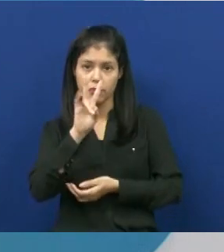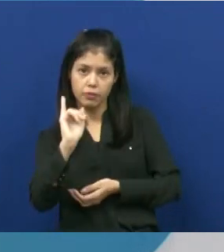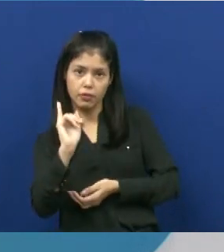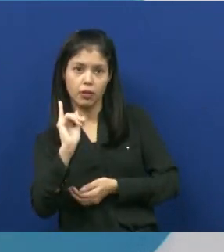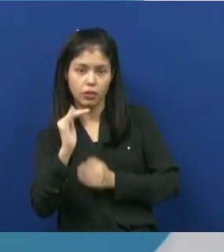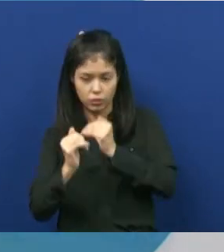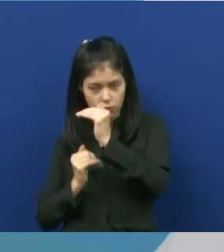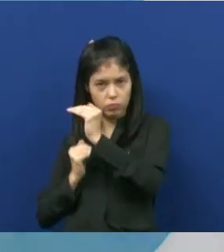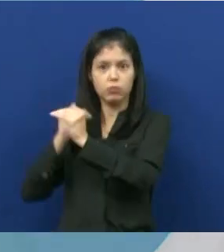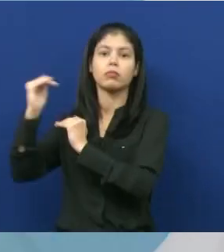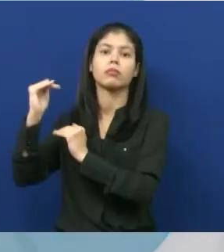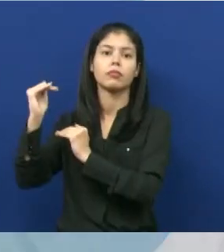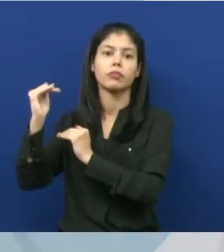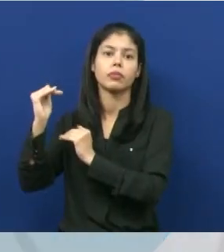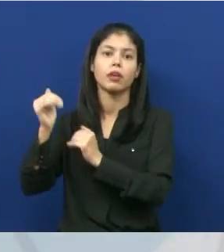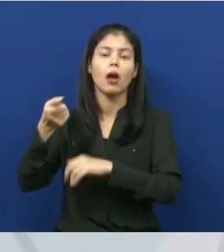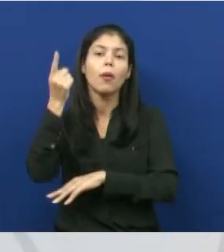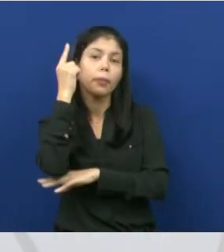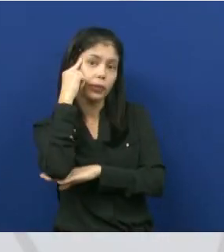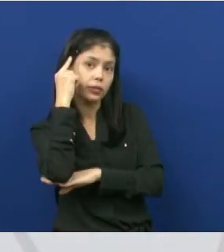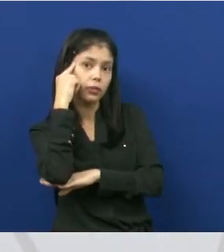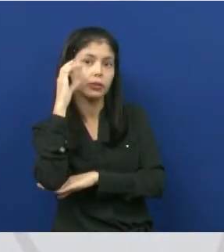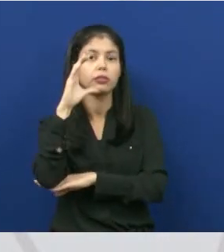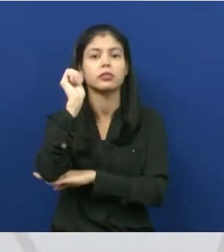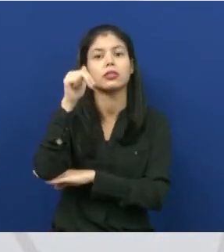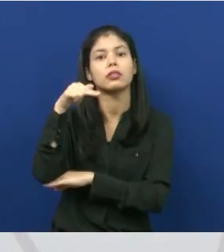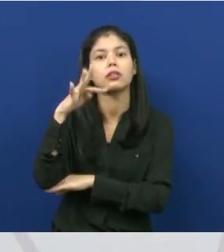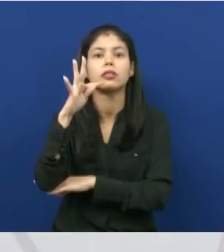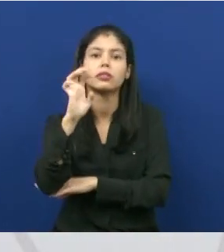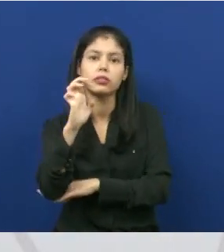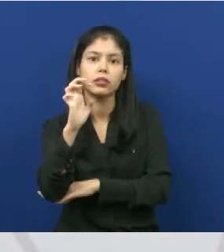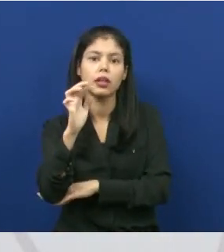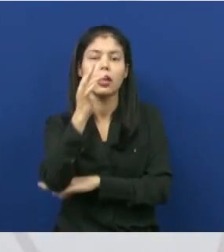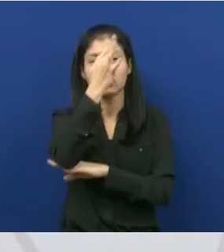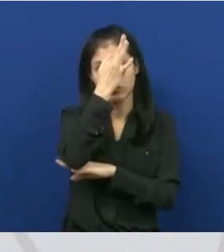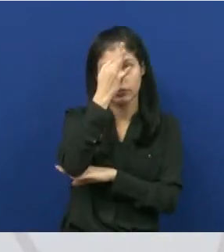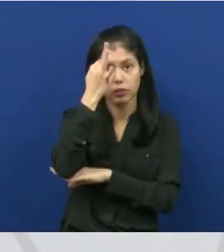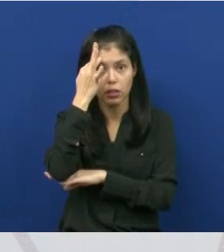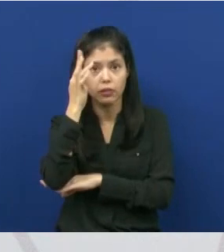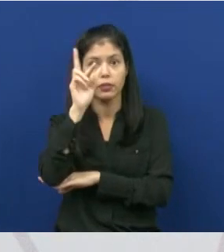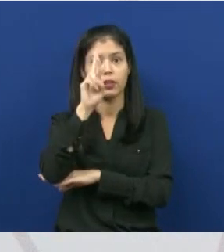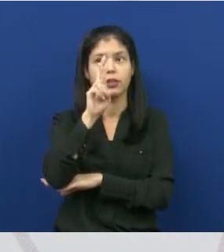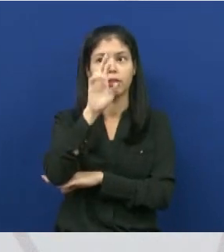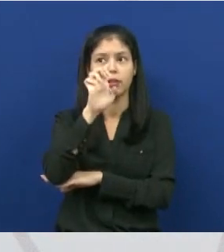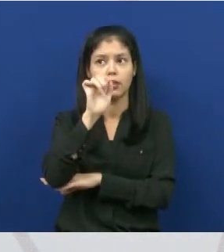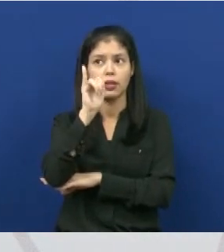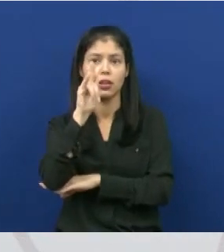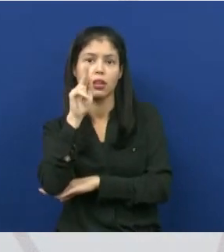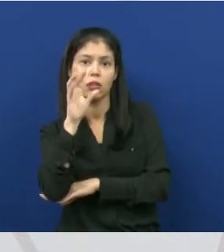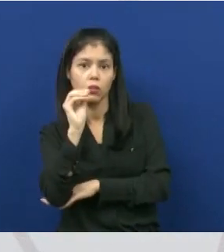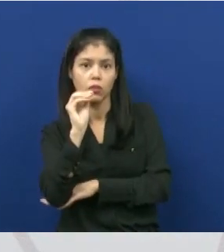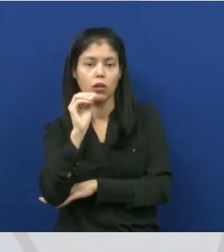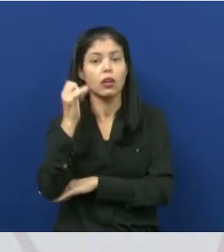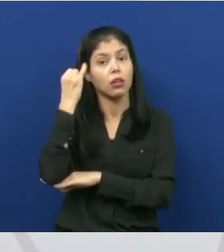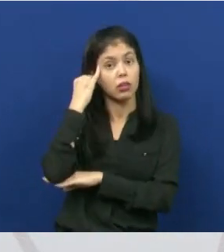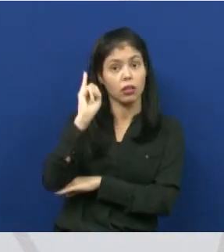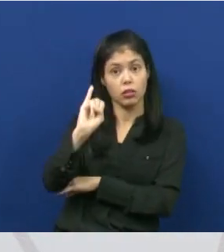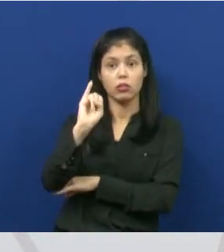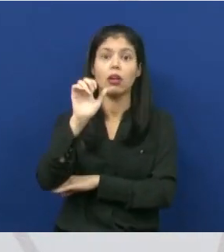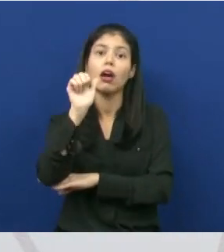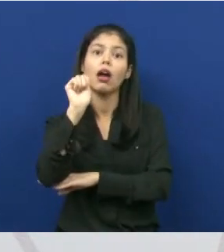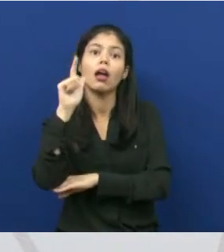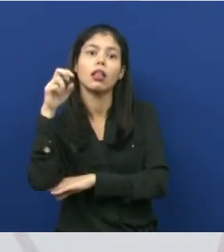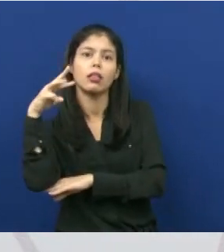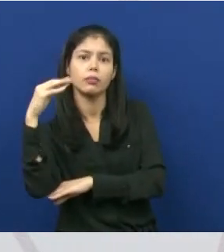se sobrepor ao pensamento de Kant é a do filósofo Hegel, o idealista alemão, que